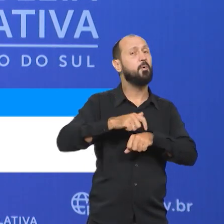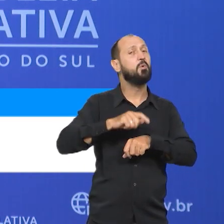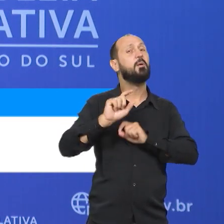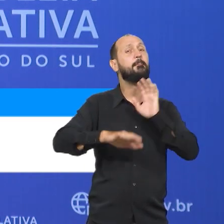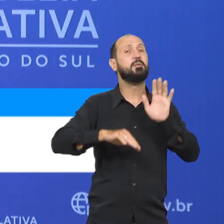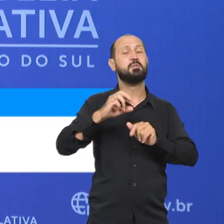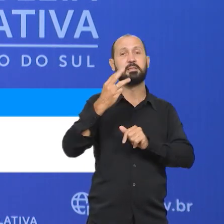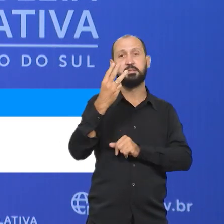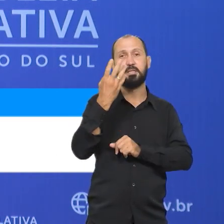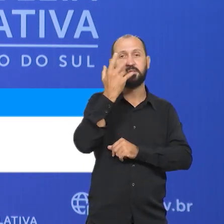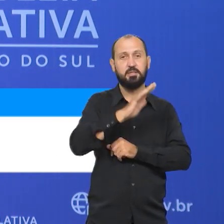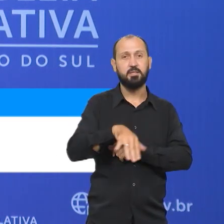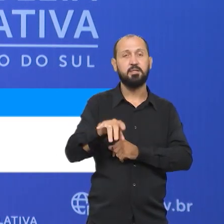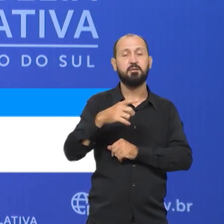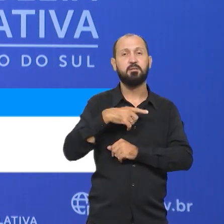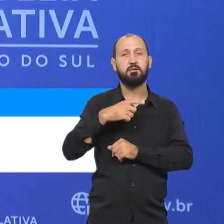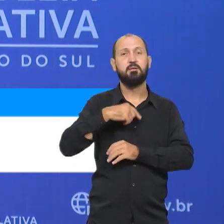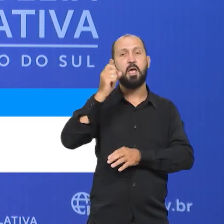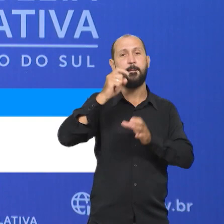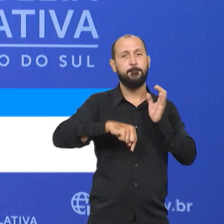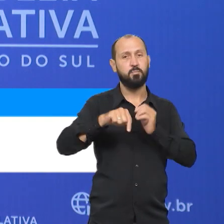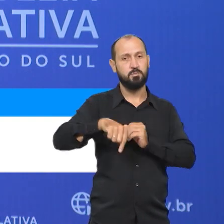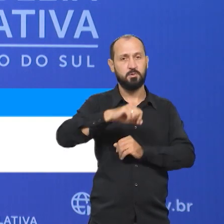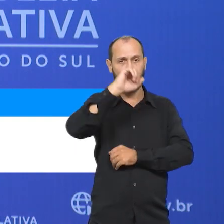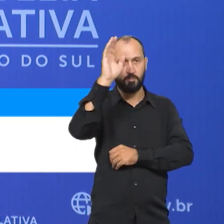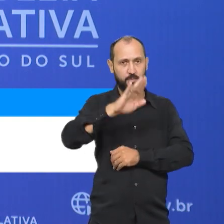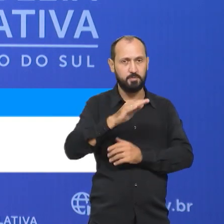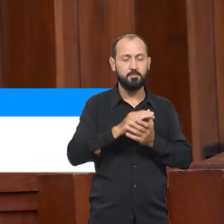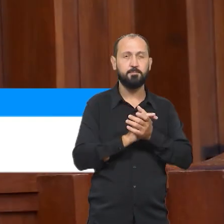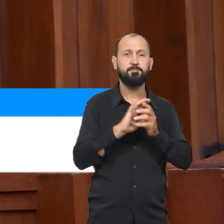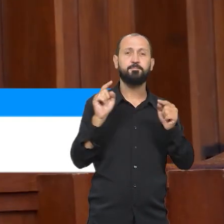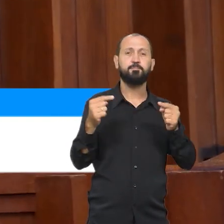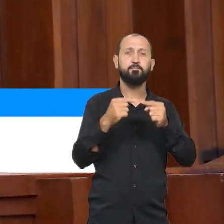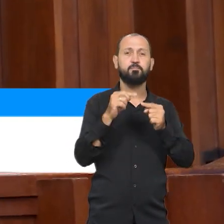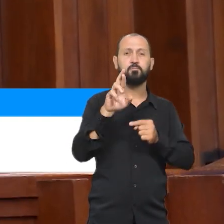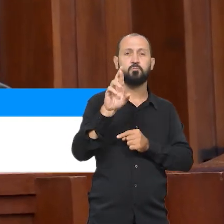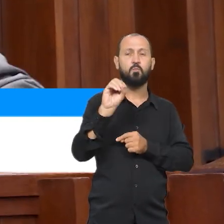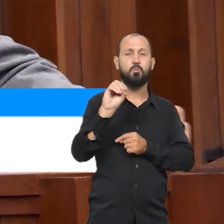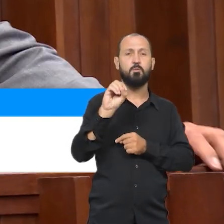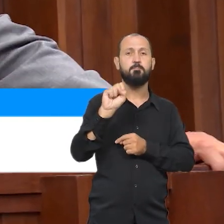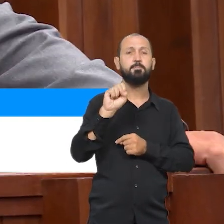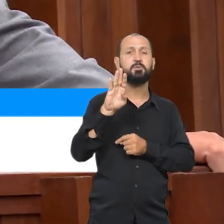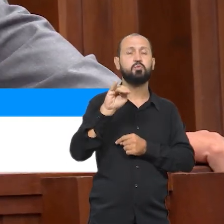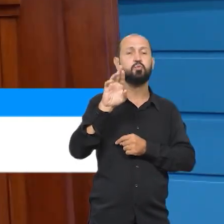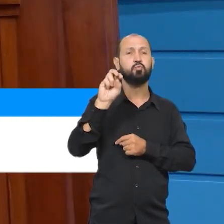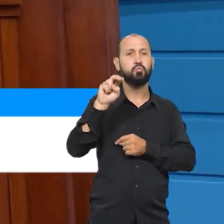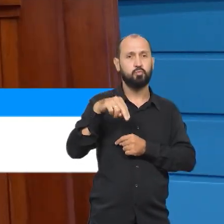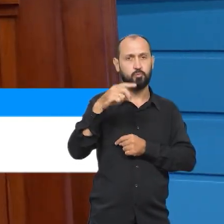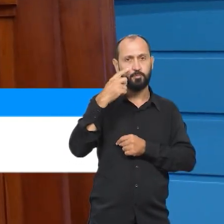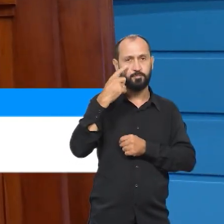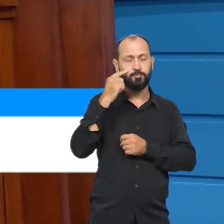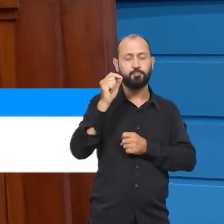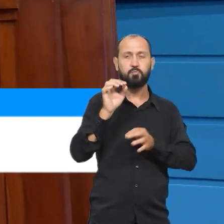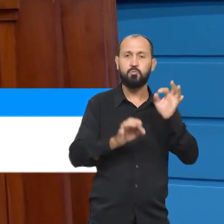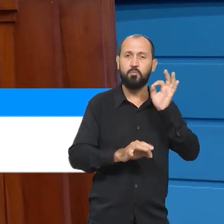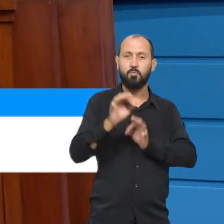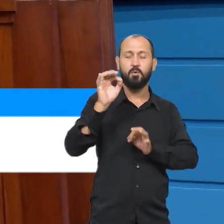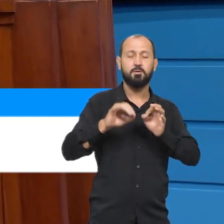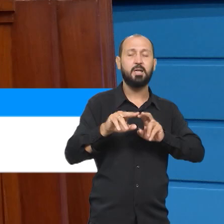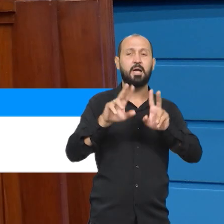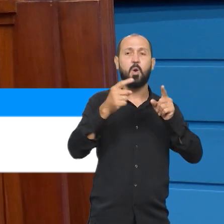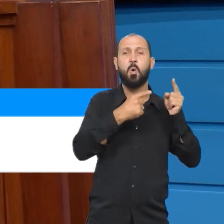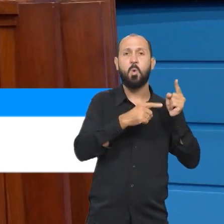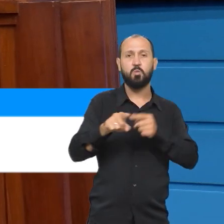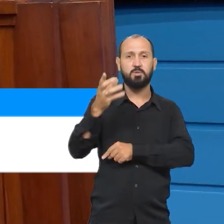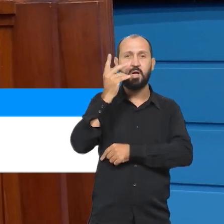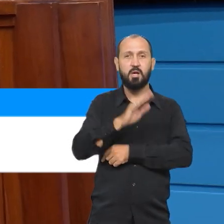que, por hora, 3 crianças sofrem abuso no Brasil. De acordo com Robson Celeste, juiz da vara especializada em